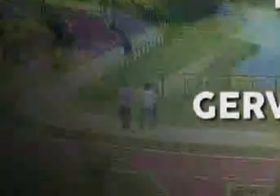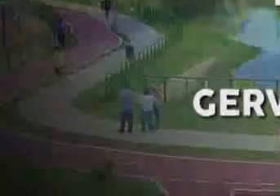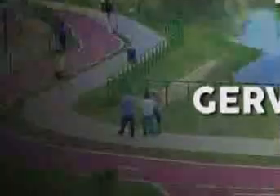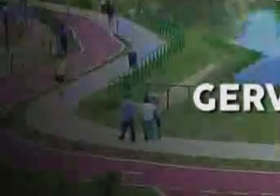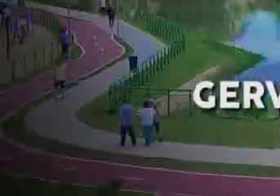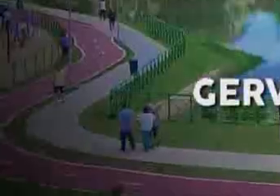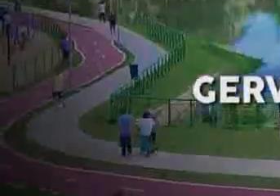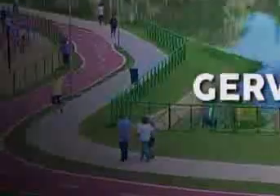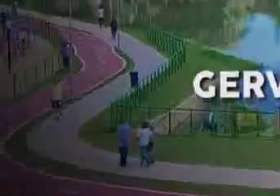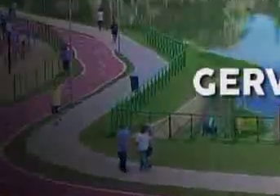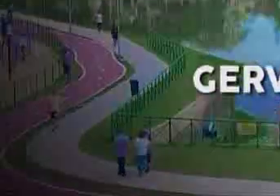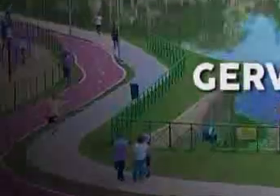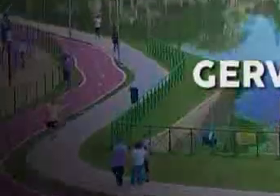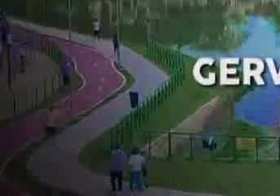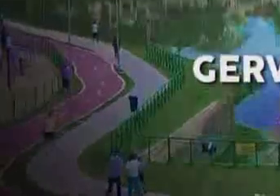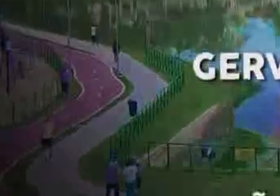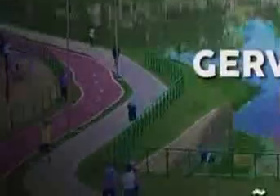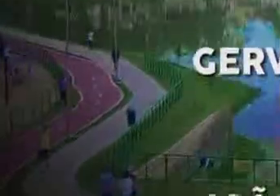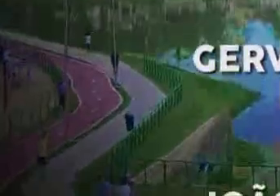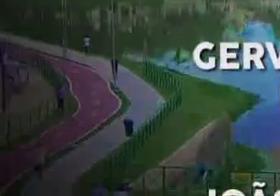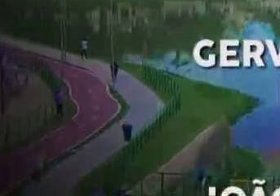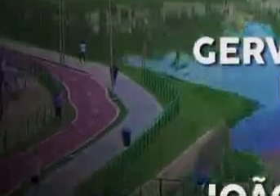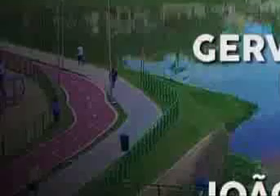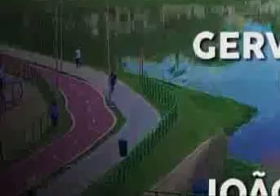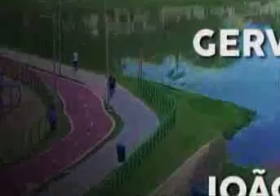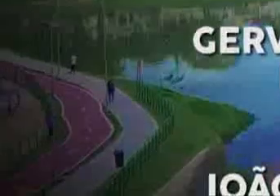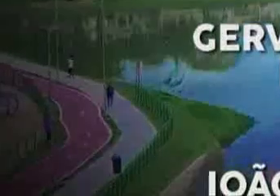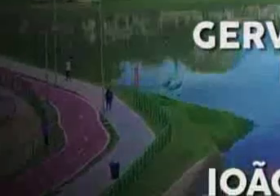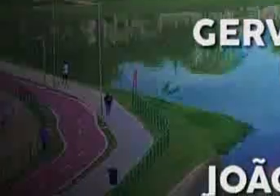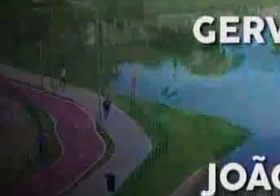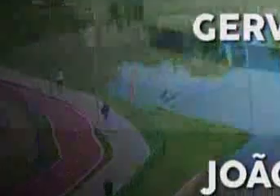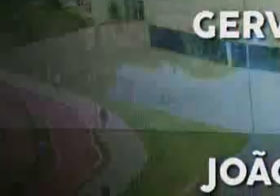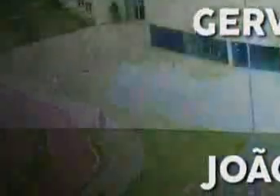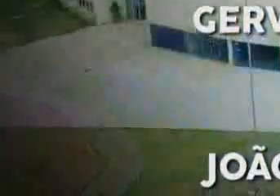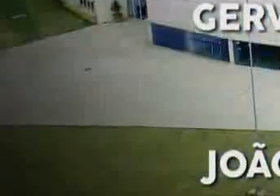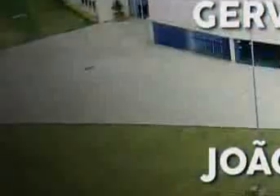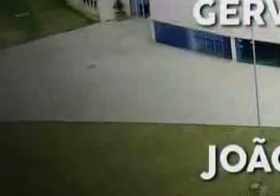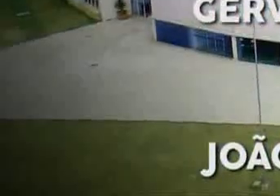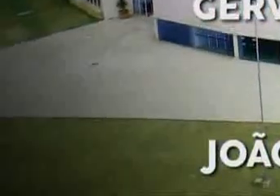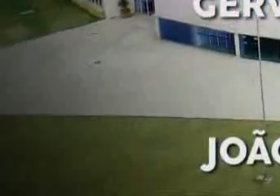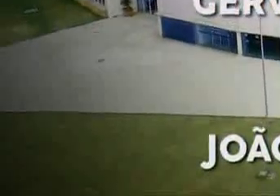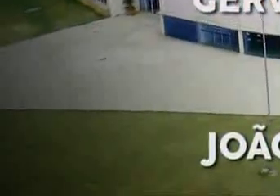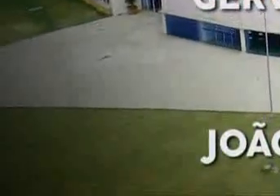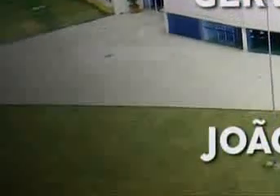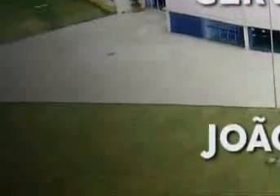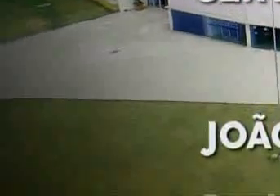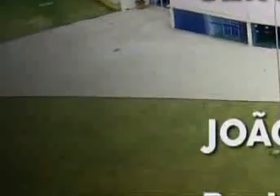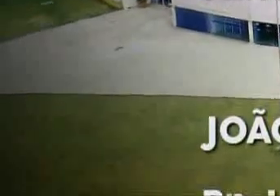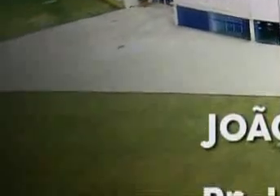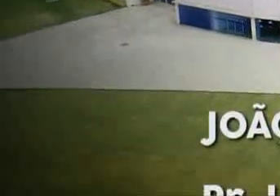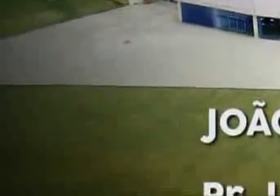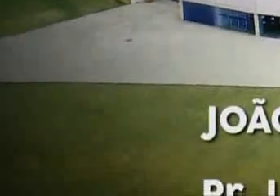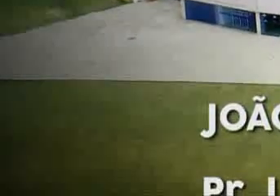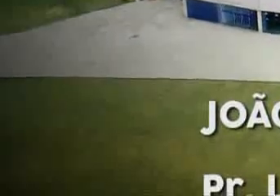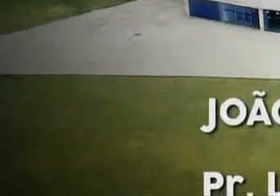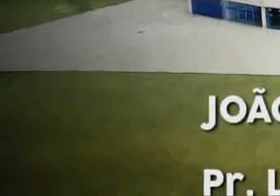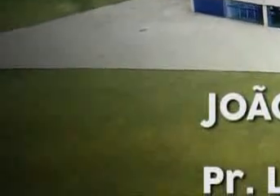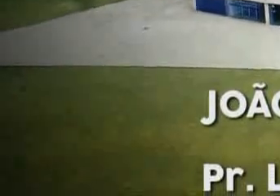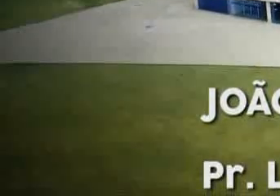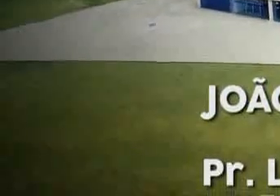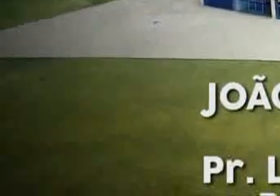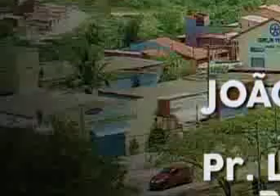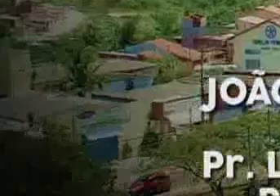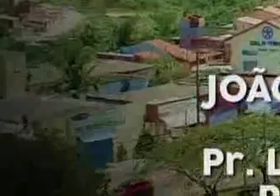natureza, és bela, és forte, pátria, luminoso, e teu futuro espelha essa grandeza.